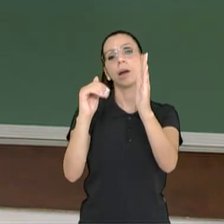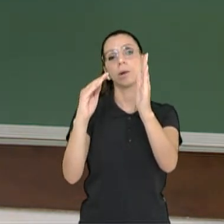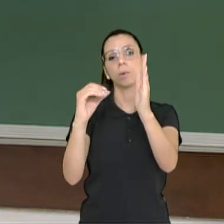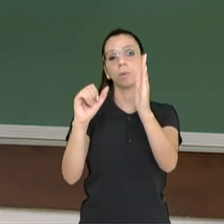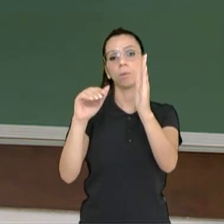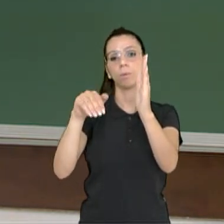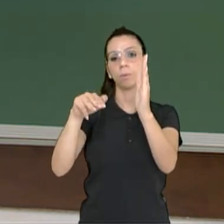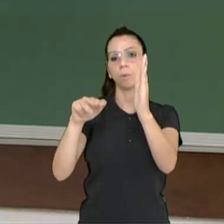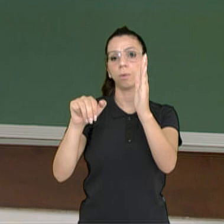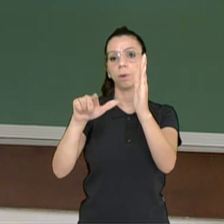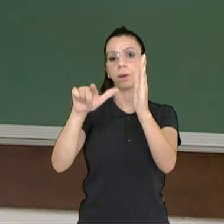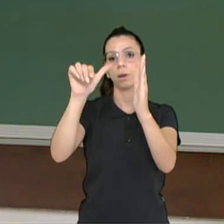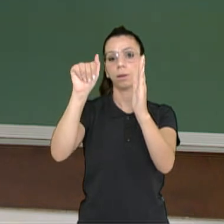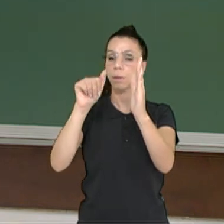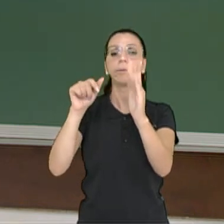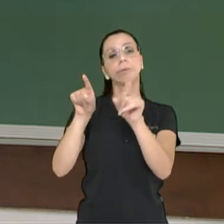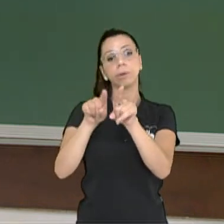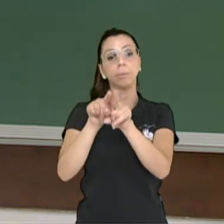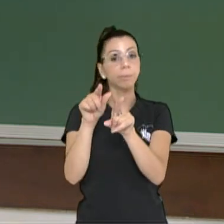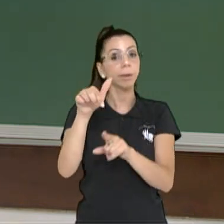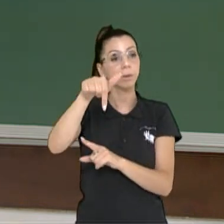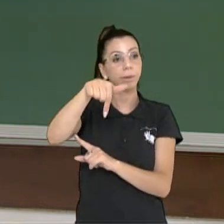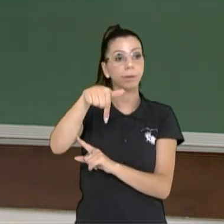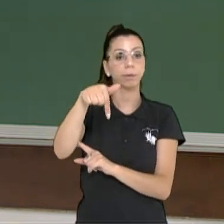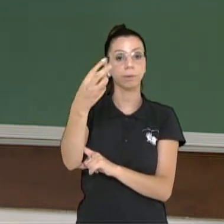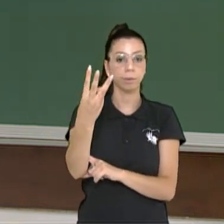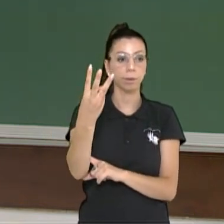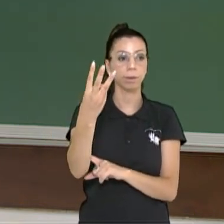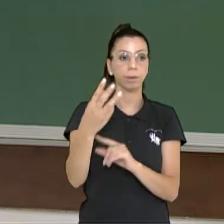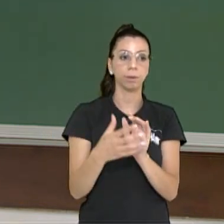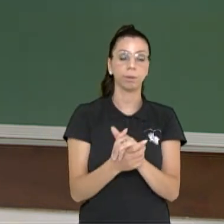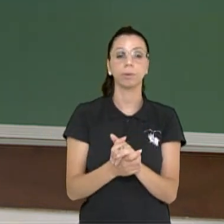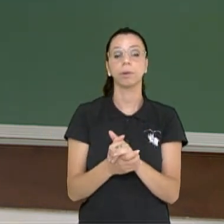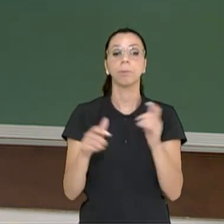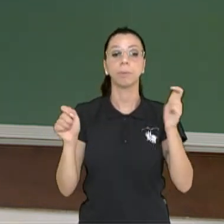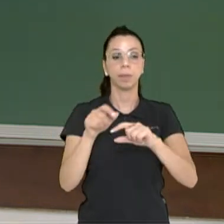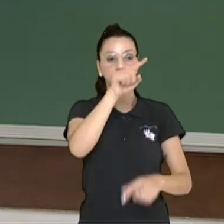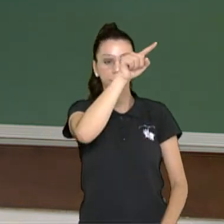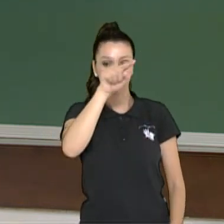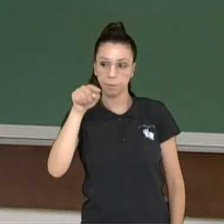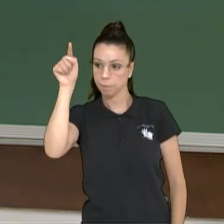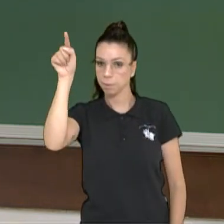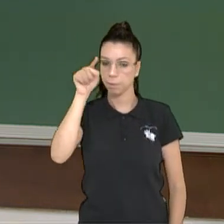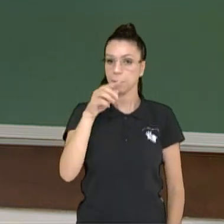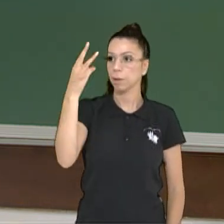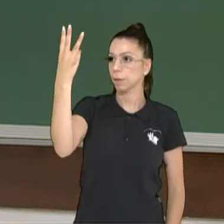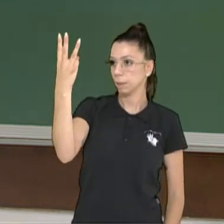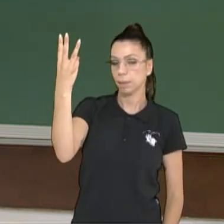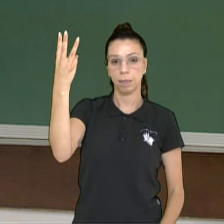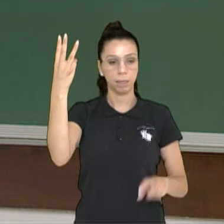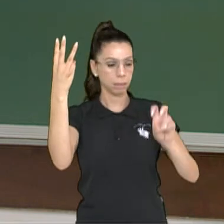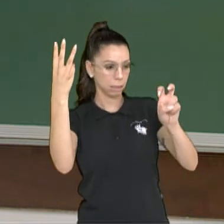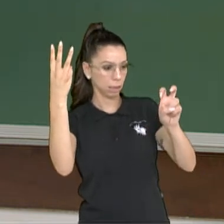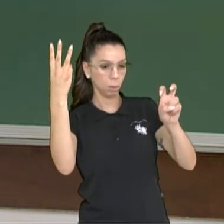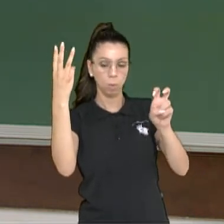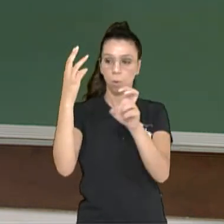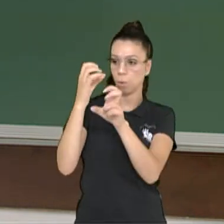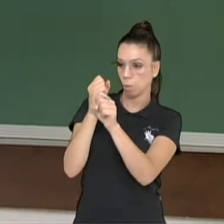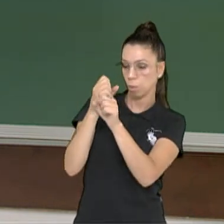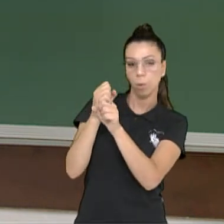fácil de você calcular é ir somando na diagonal. 3 mais 5, 8. 8 mais 3,